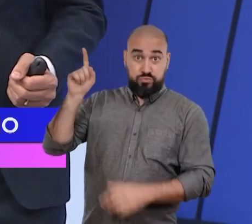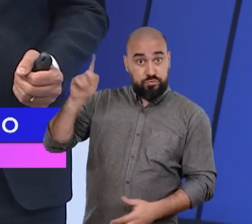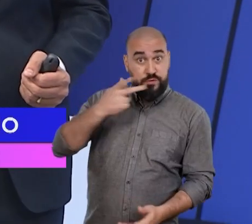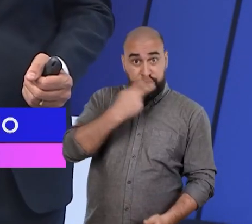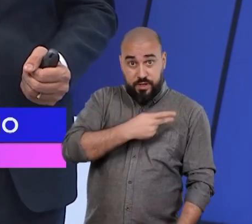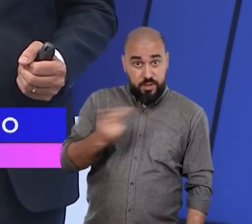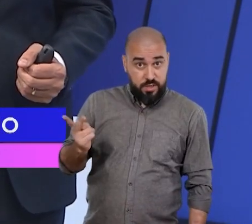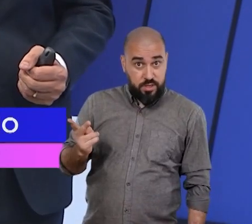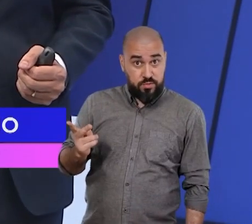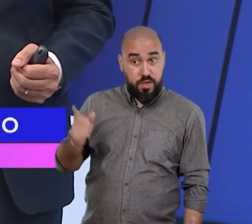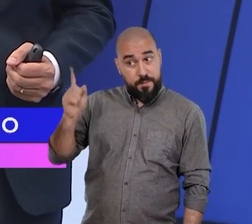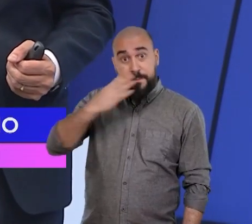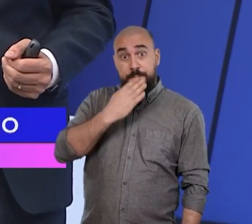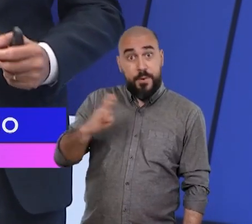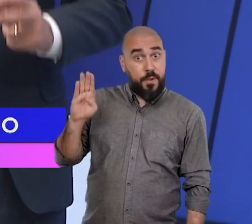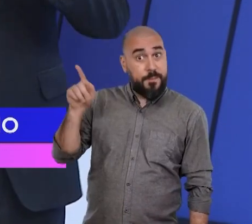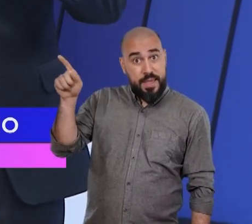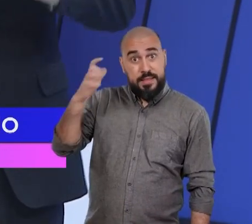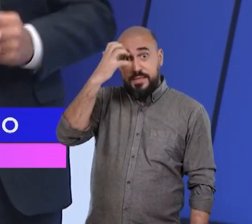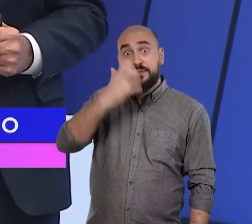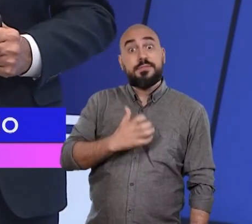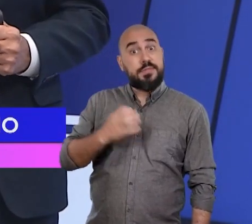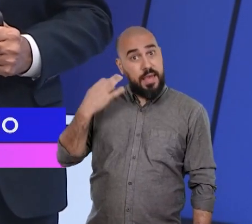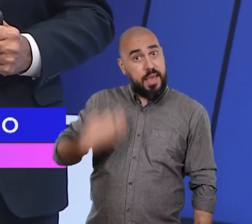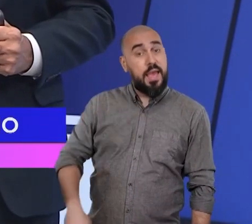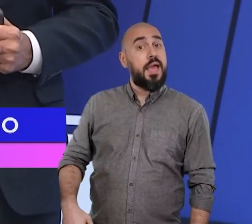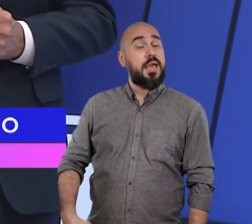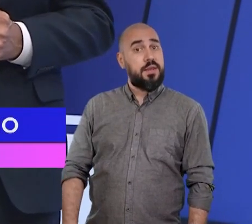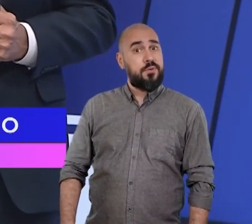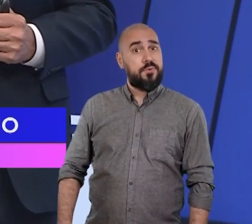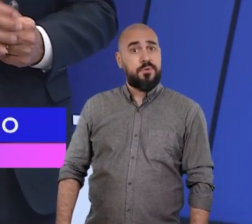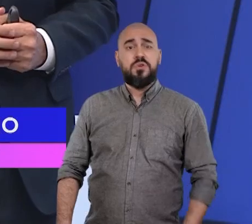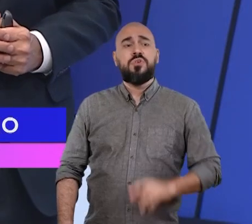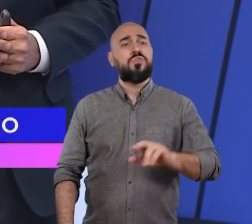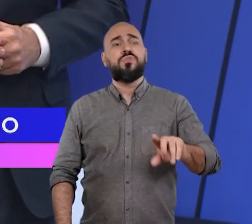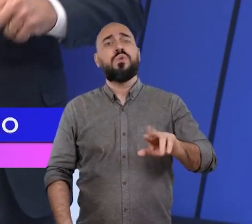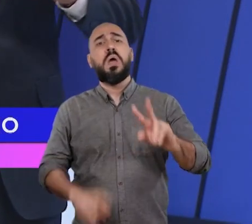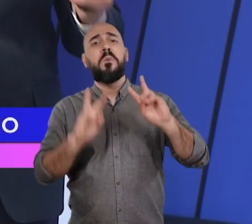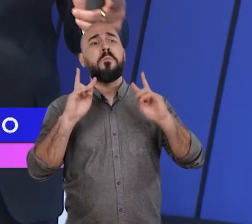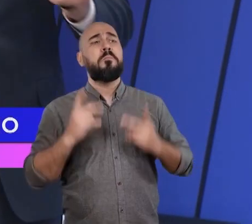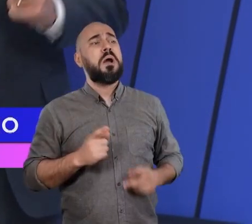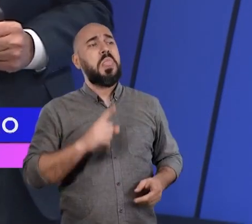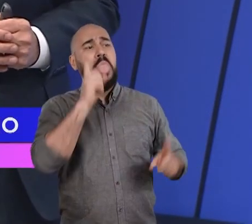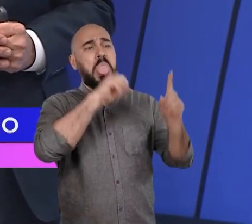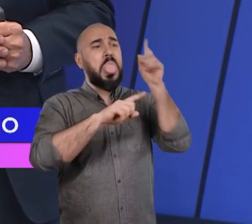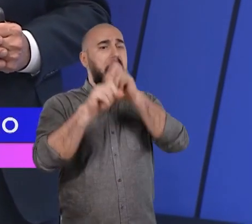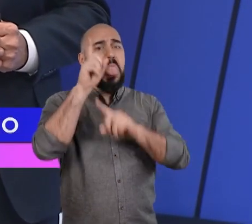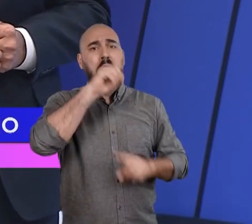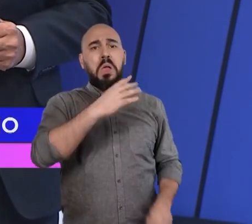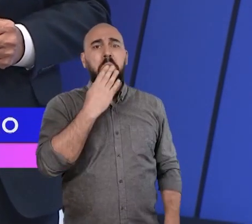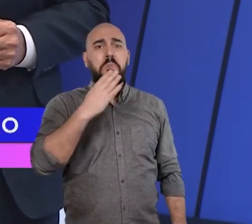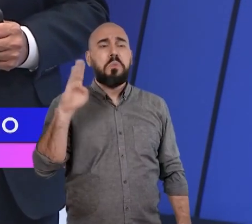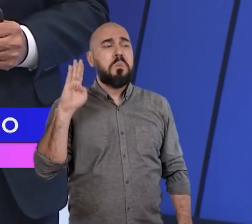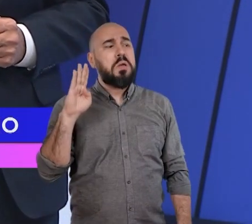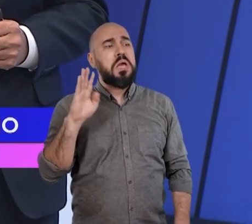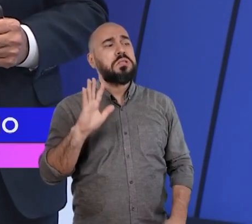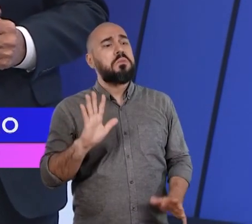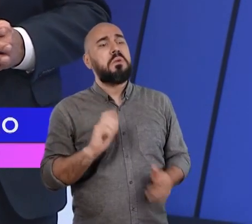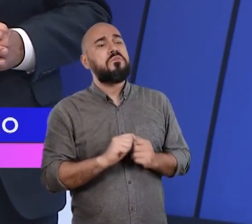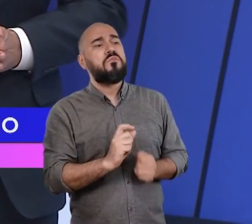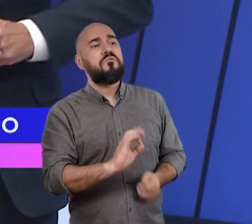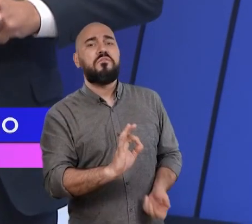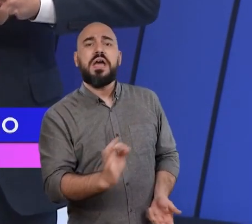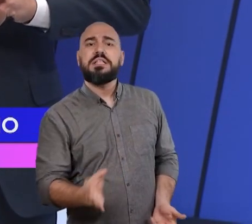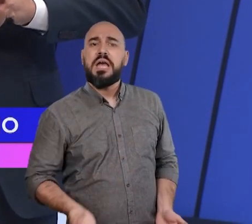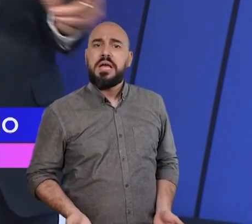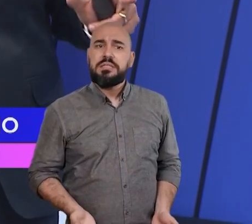as promessas de Jesus são promessas certeiras. Não é como o ser humano que promete e não cumpre. Quando Deus promete